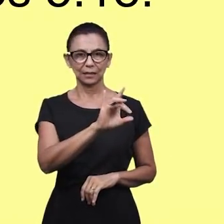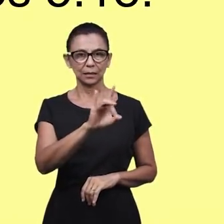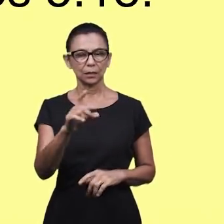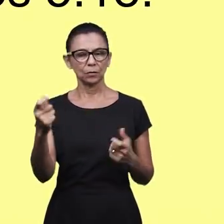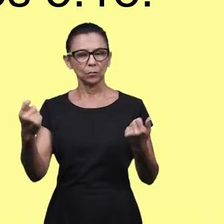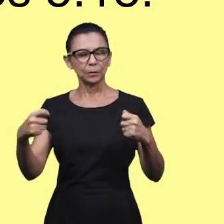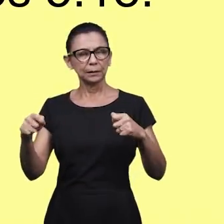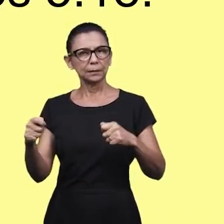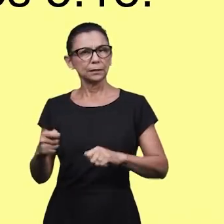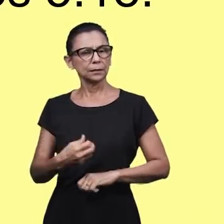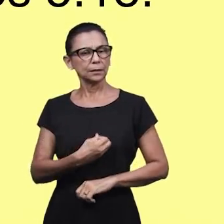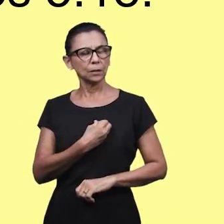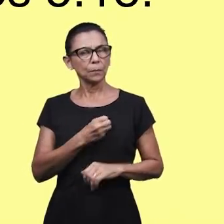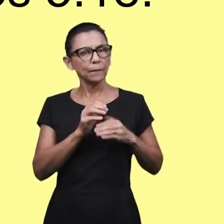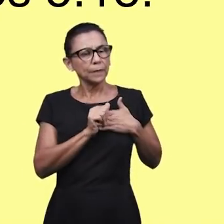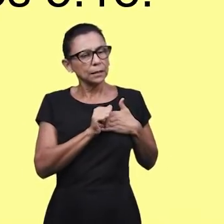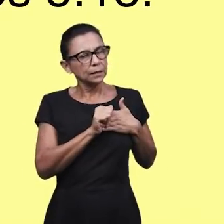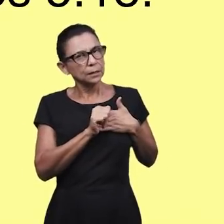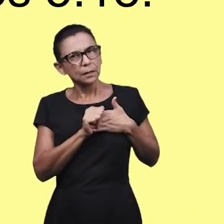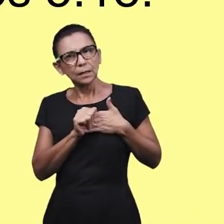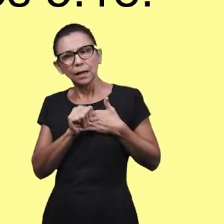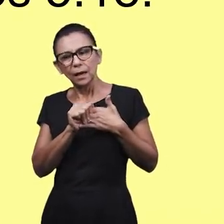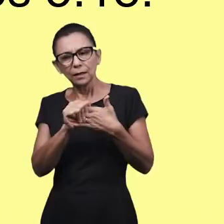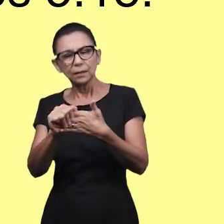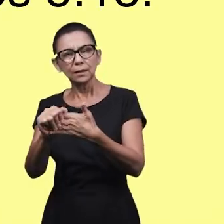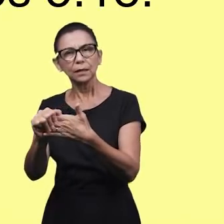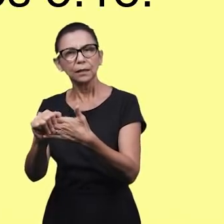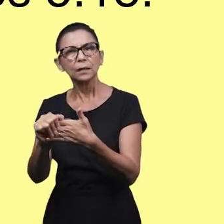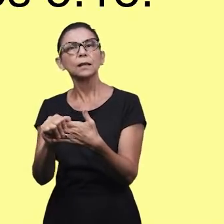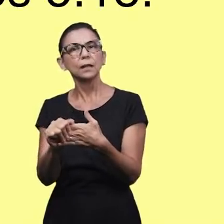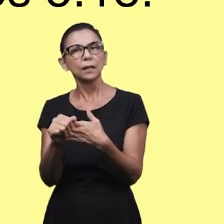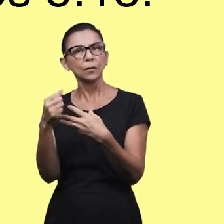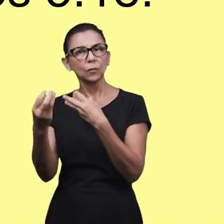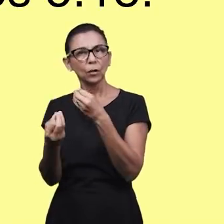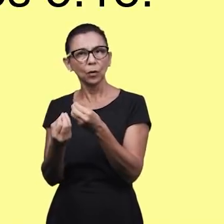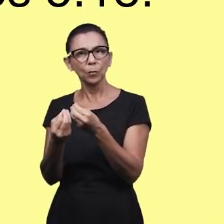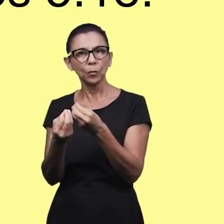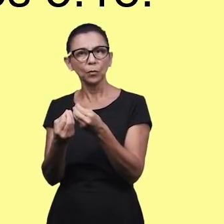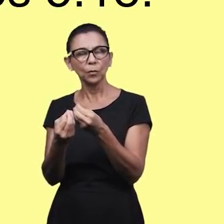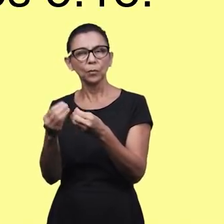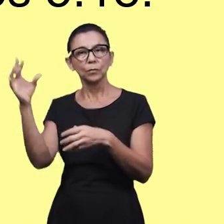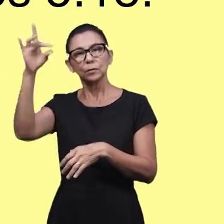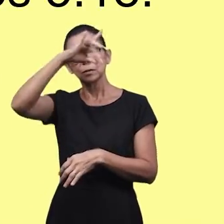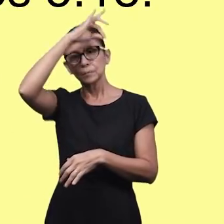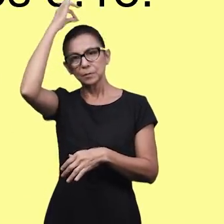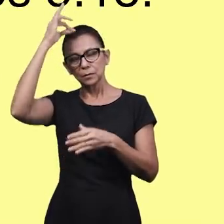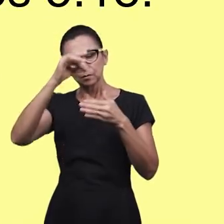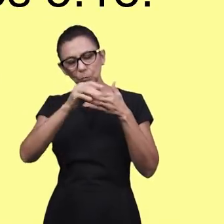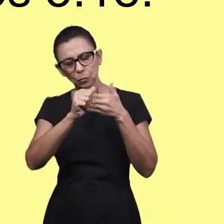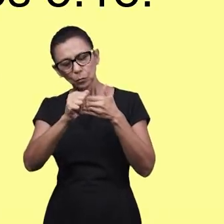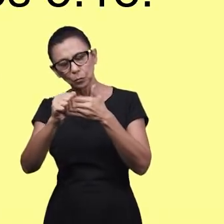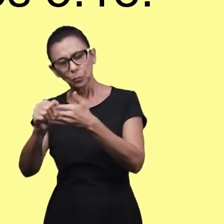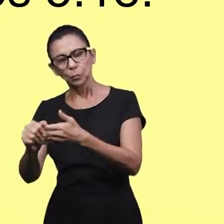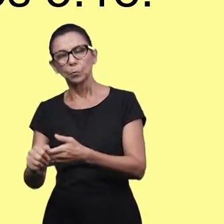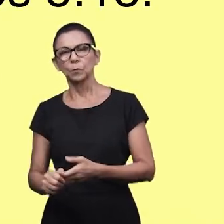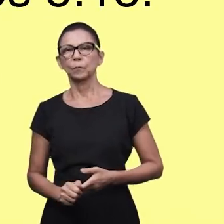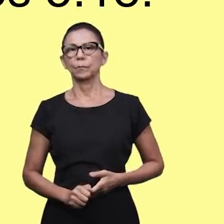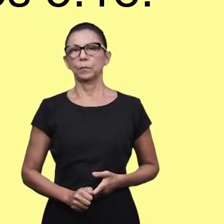vida dirigida, guiada pelo Espírito Santo, que é uma vida de